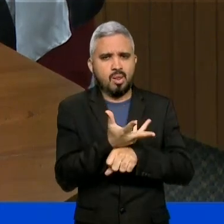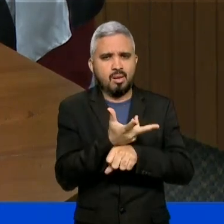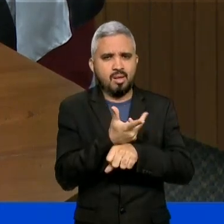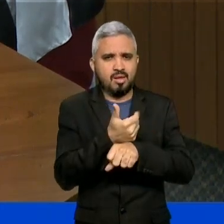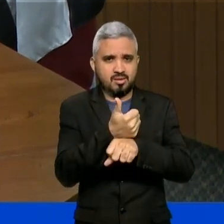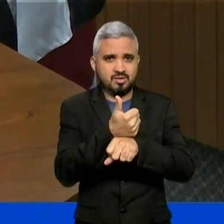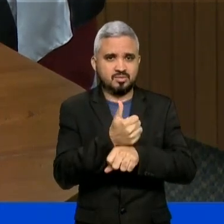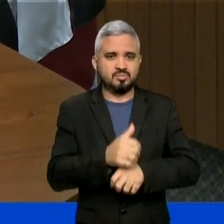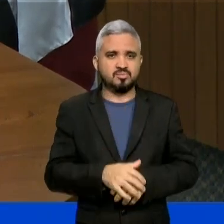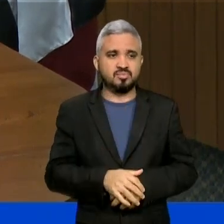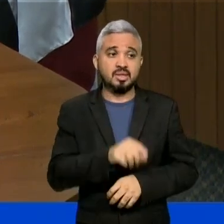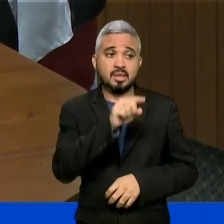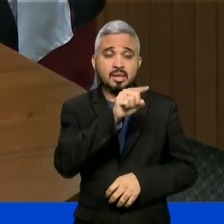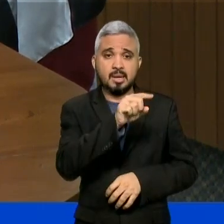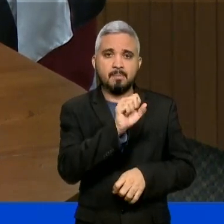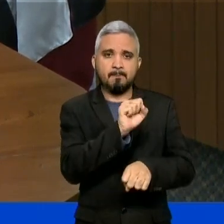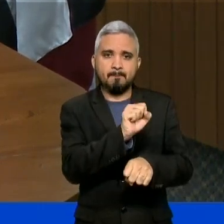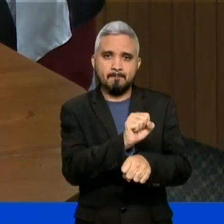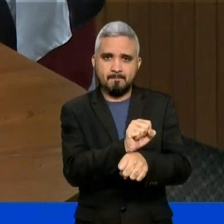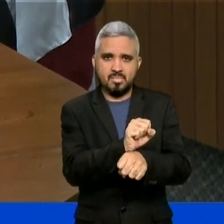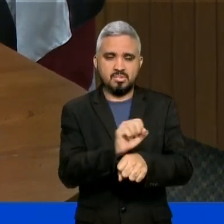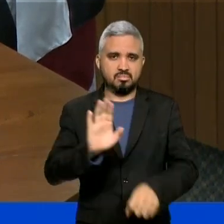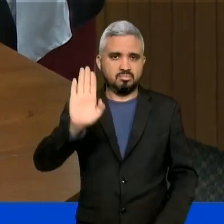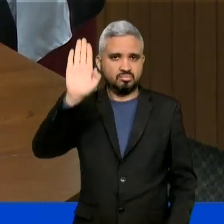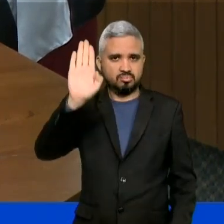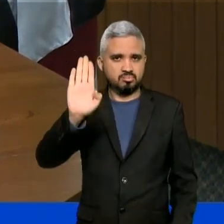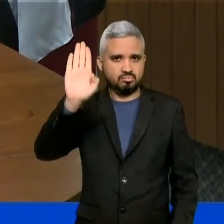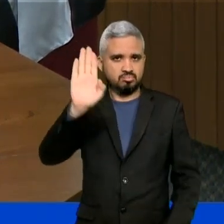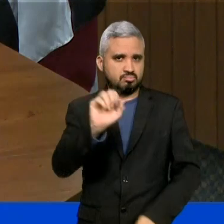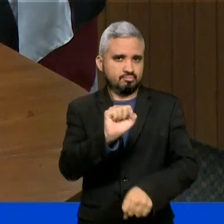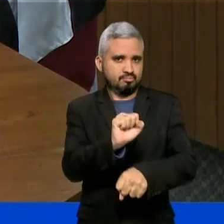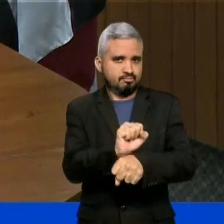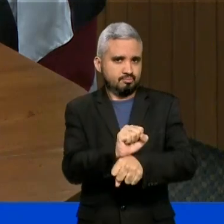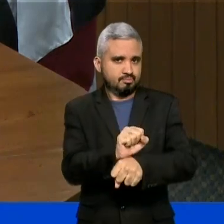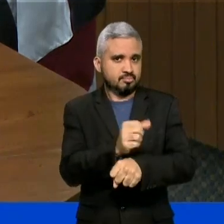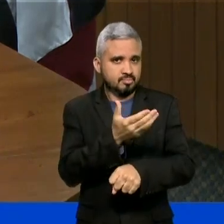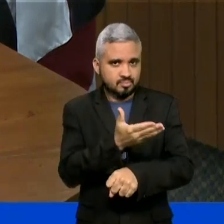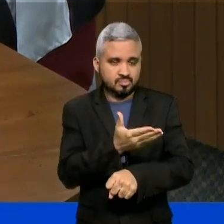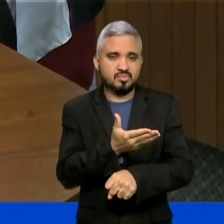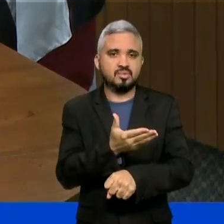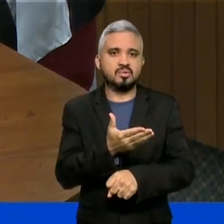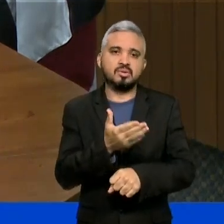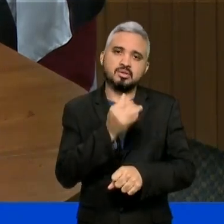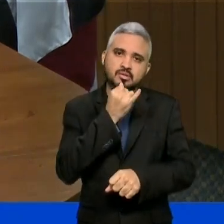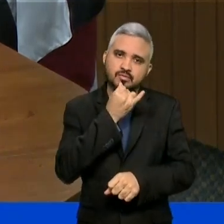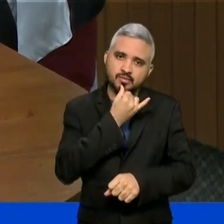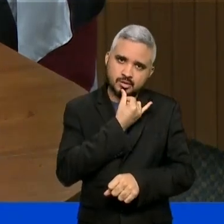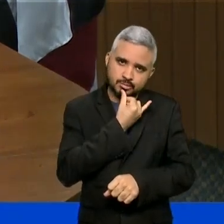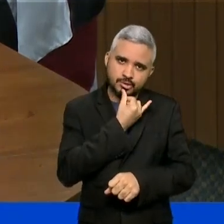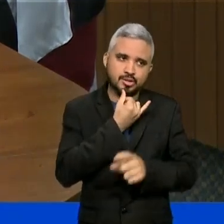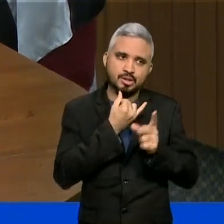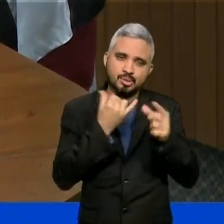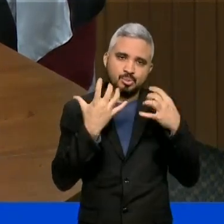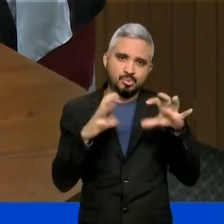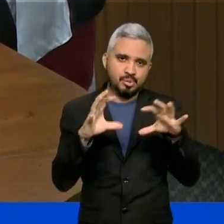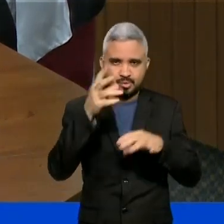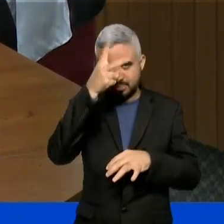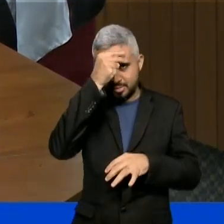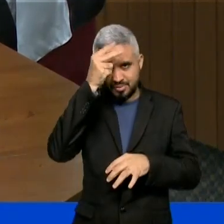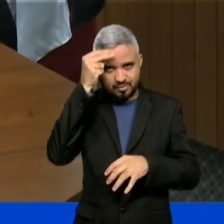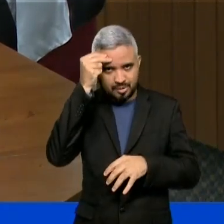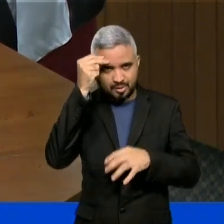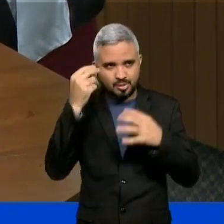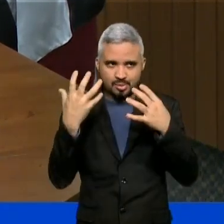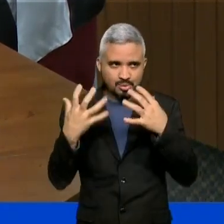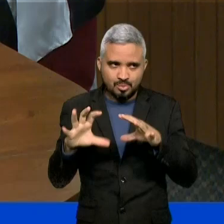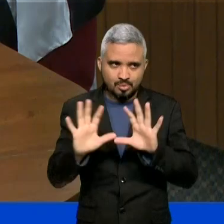há alguns anos, infelizmente, porque poderia ainda ser prefeito, parlamentar, mas preferiu realmente a engenharia,